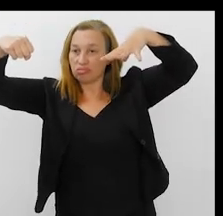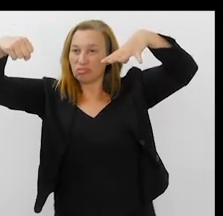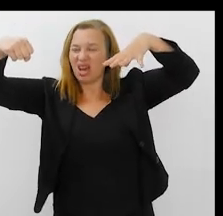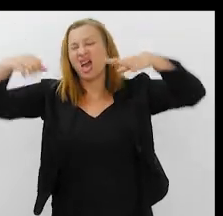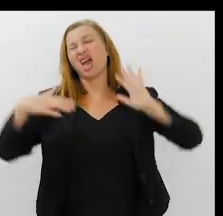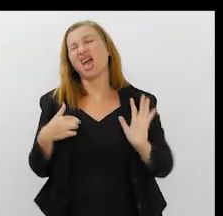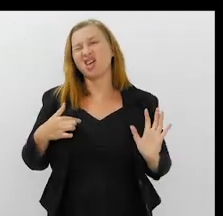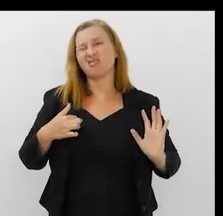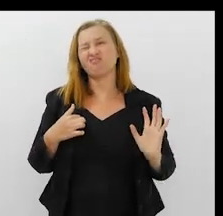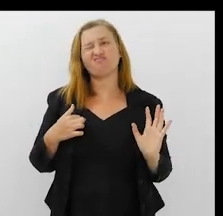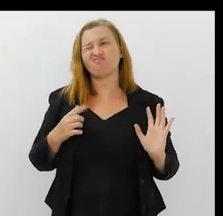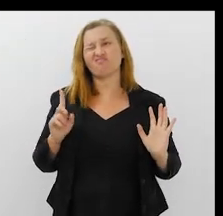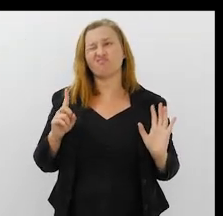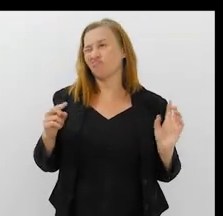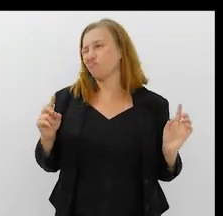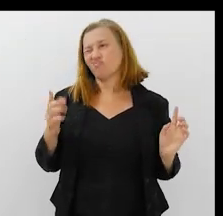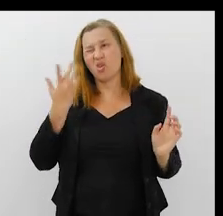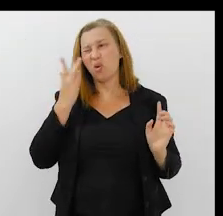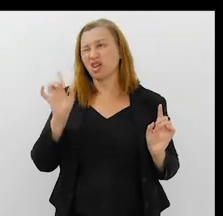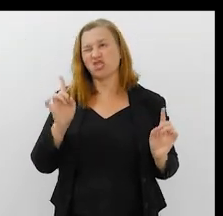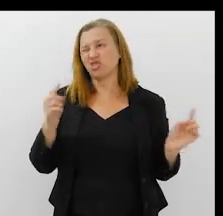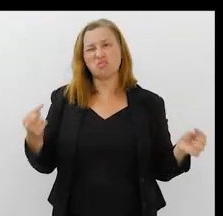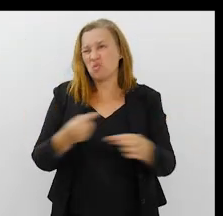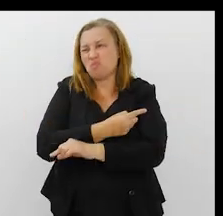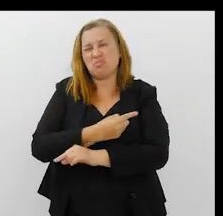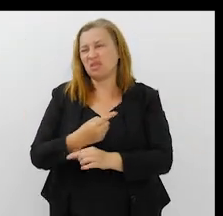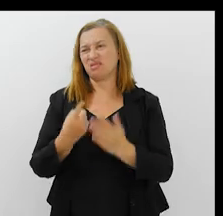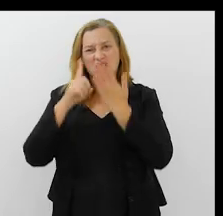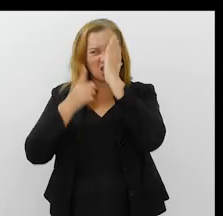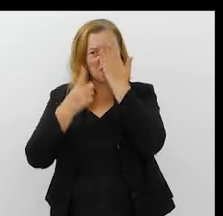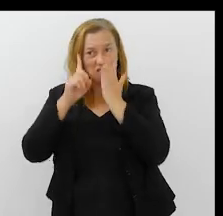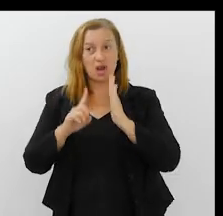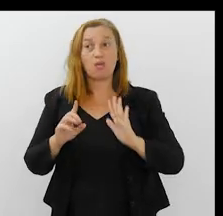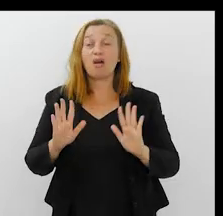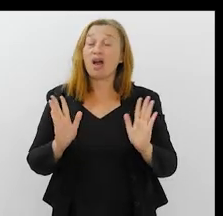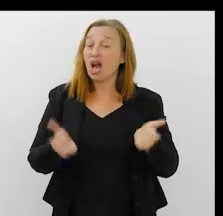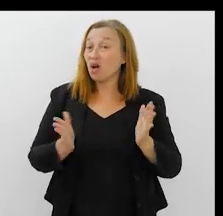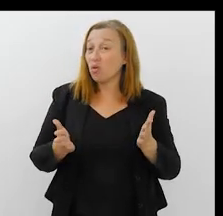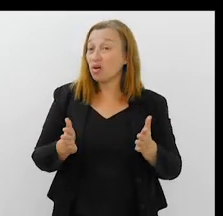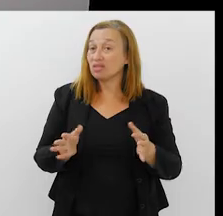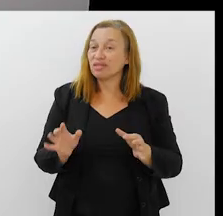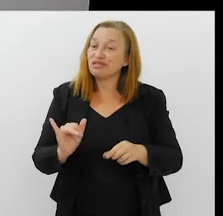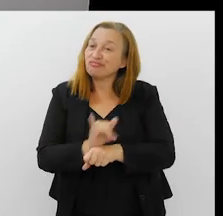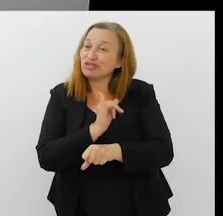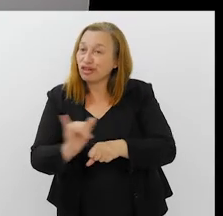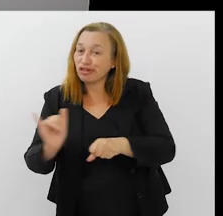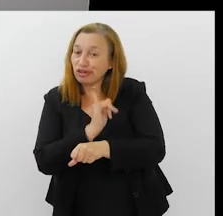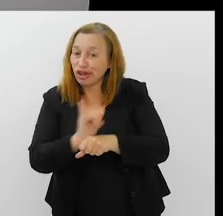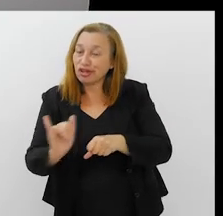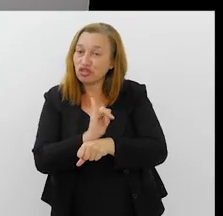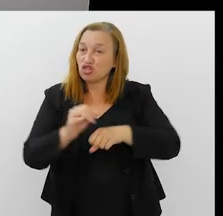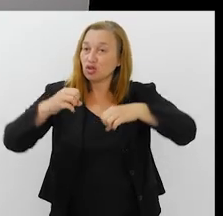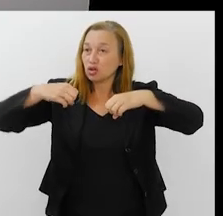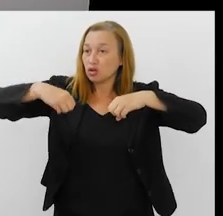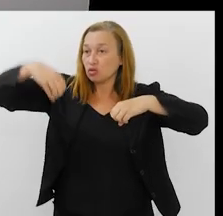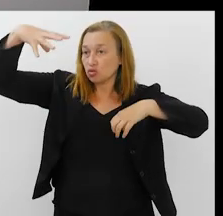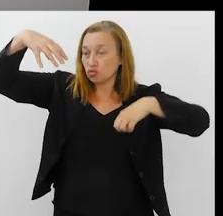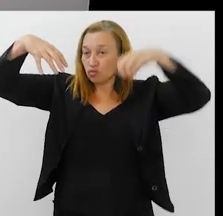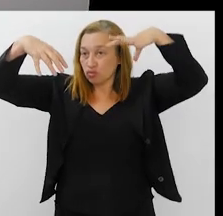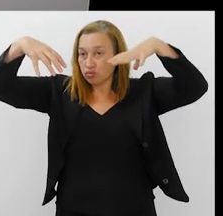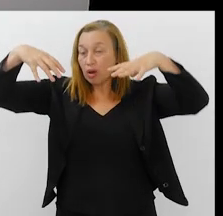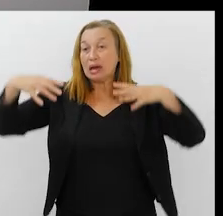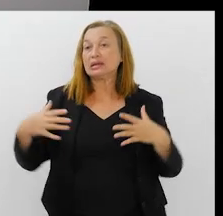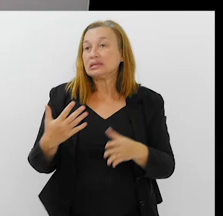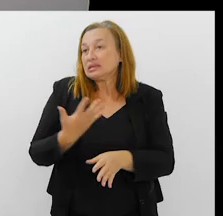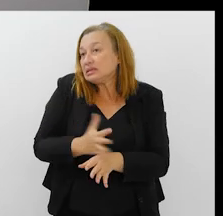Sou um pouco meio... Ainda está esperando para ver o que vai acontecer. Talvez eu esteja mais conservador. Porque agora você tem que fazer seu mapa de luz, né? Você tem que fazer um mapa de luz. Você